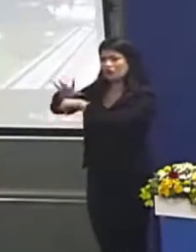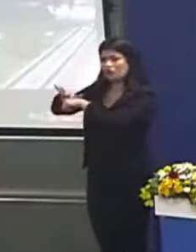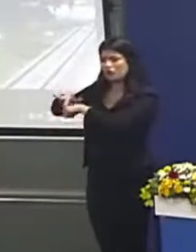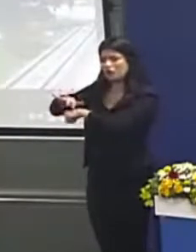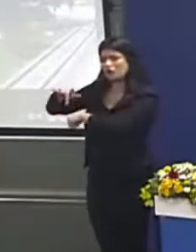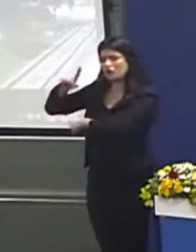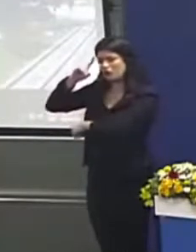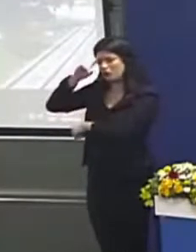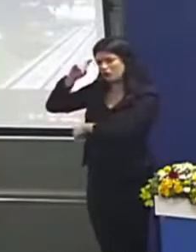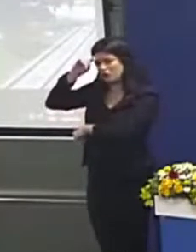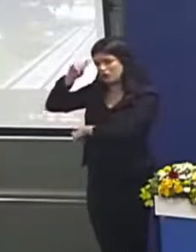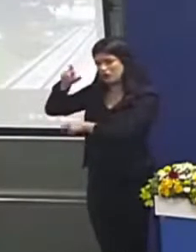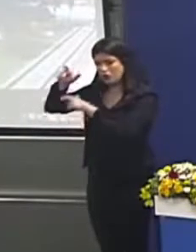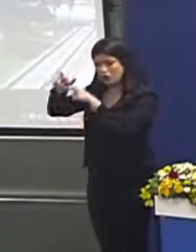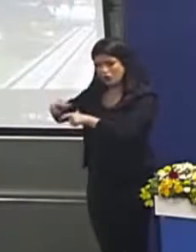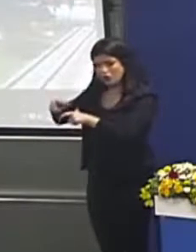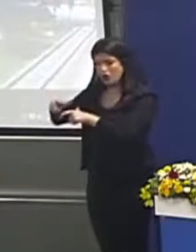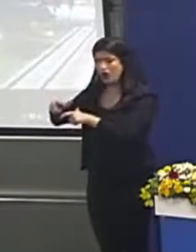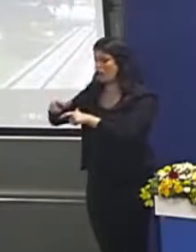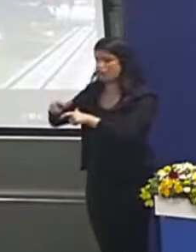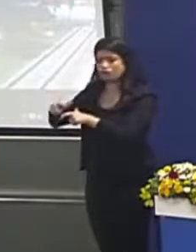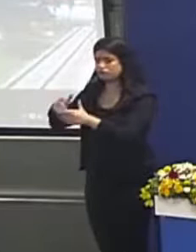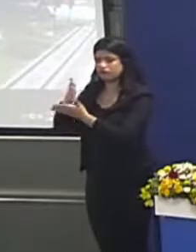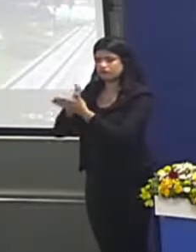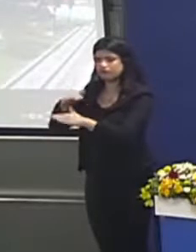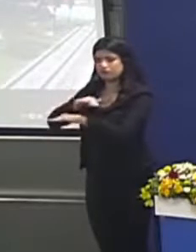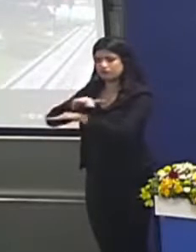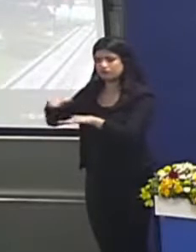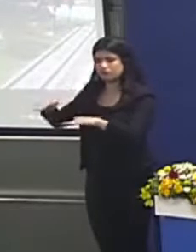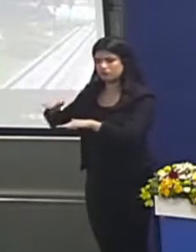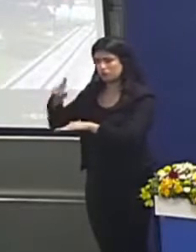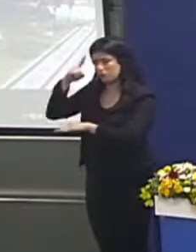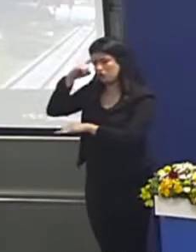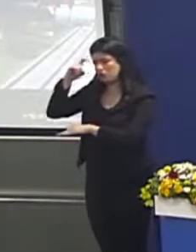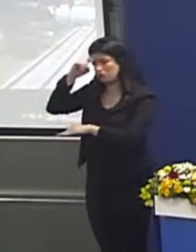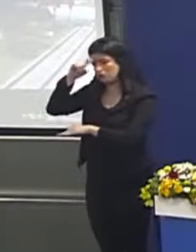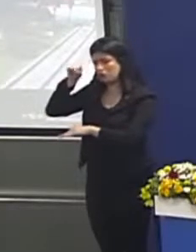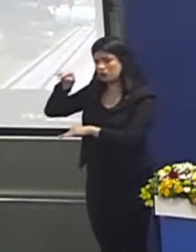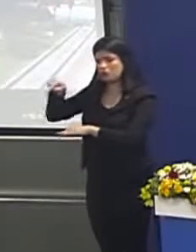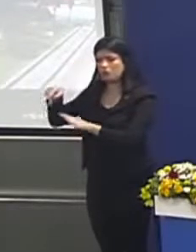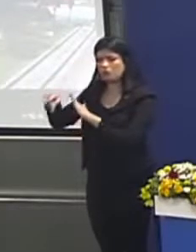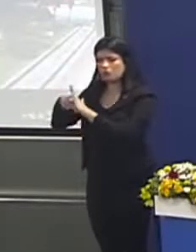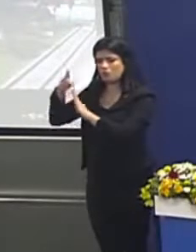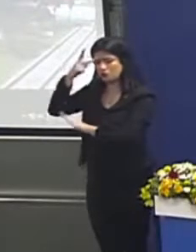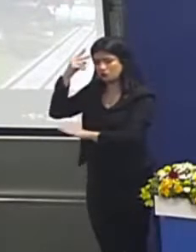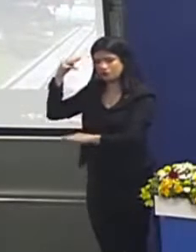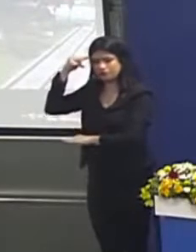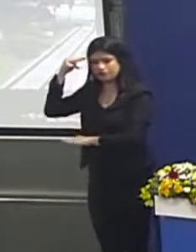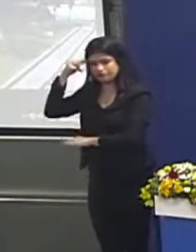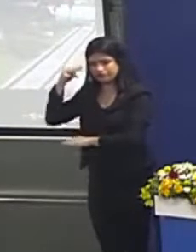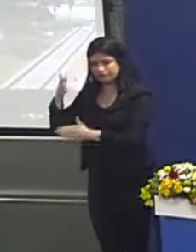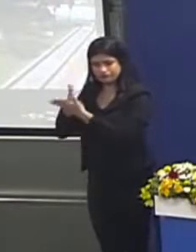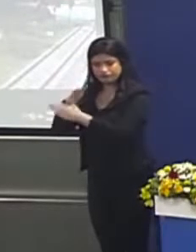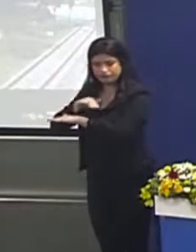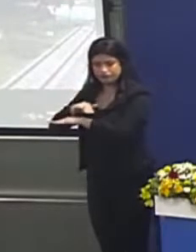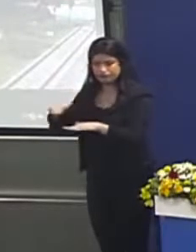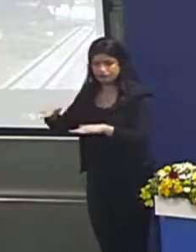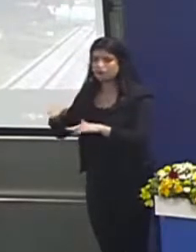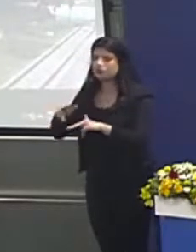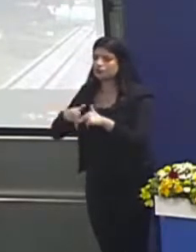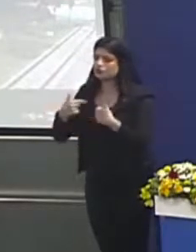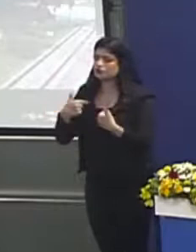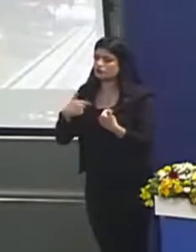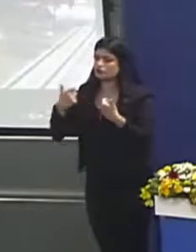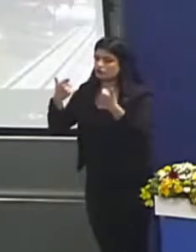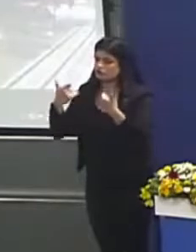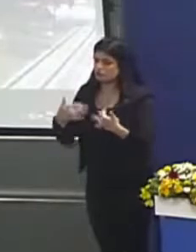afirmando: manicômios nunca mais. Com isso, finalizo minha fala, satisfeito em poder